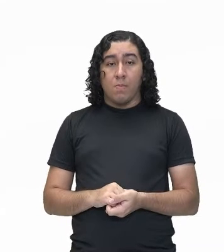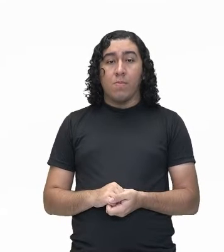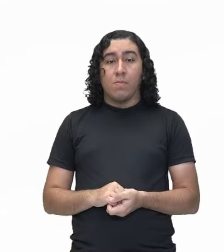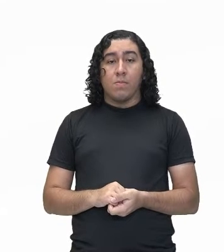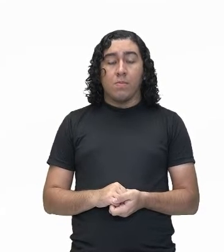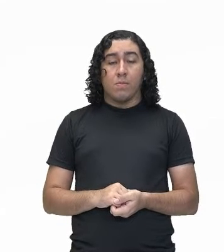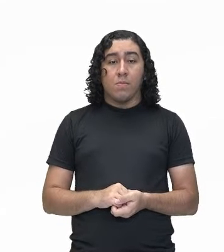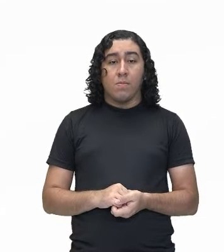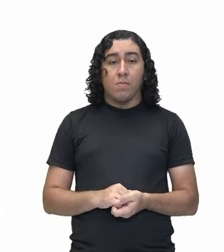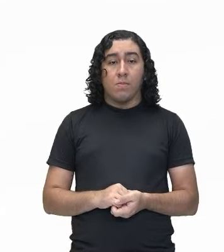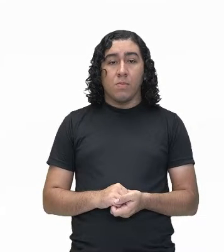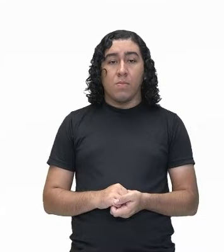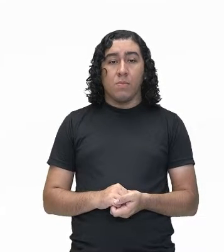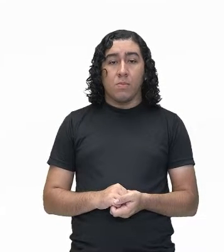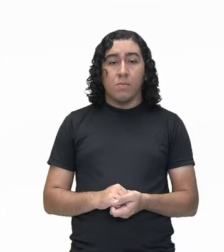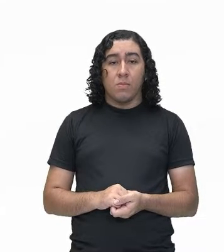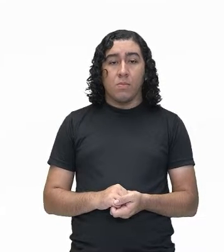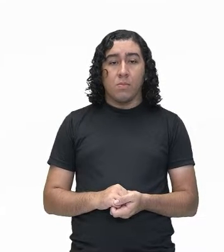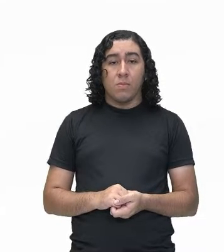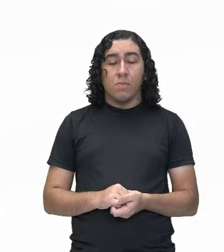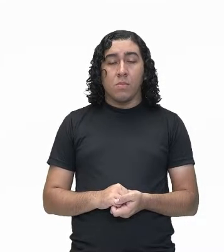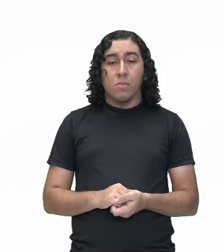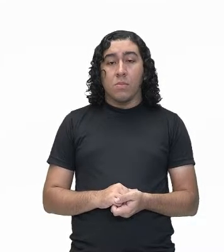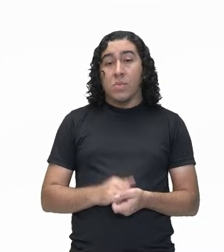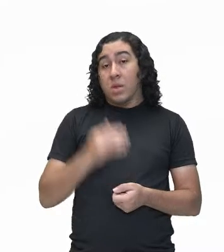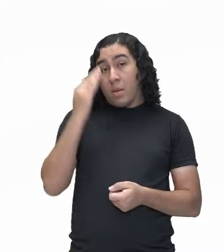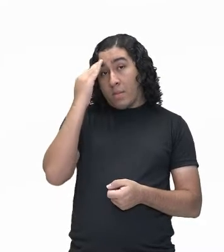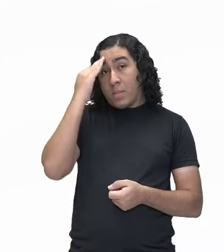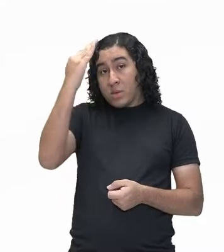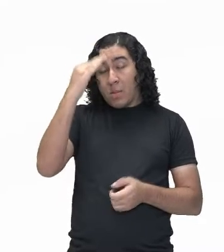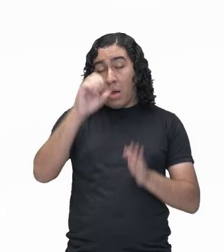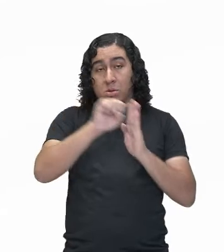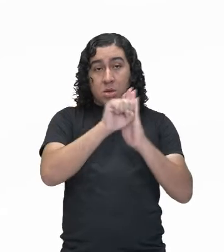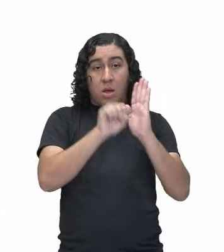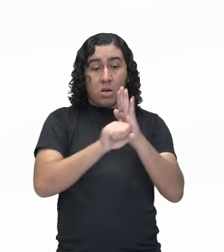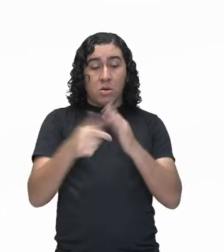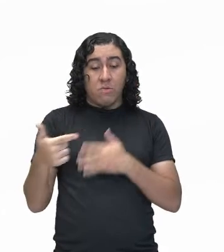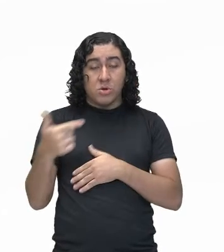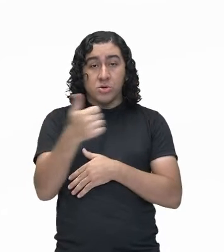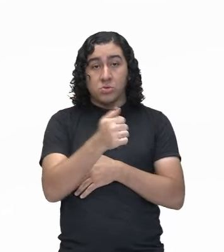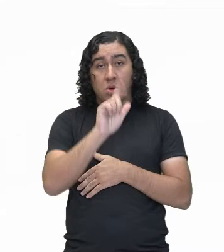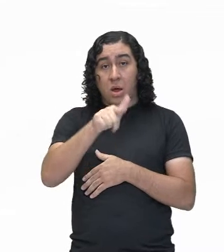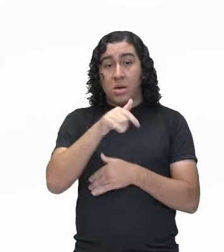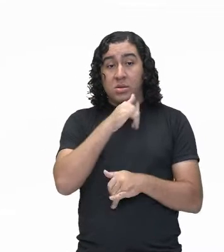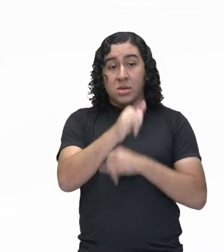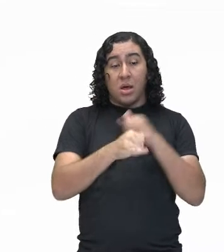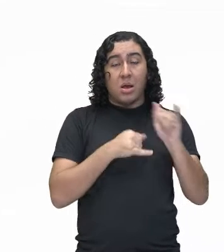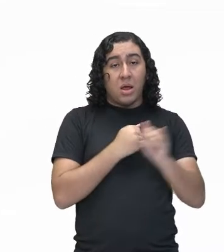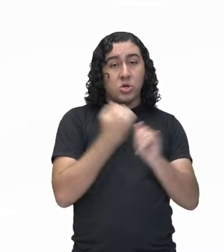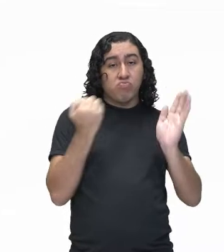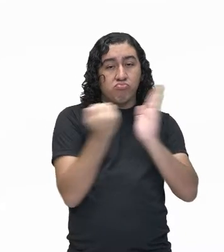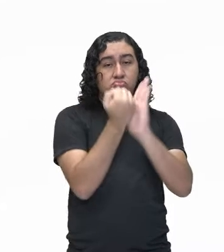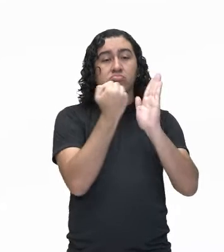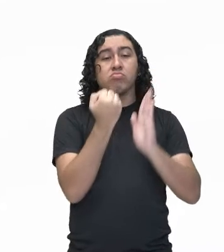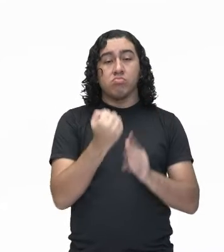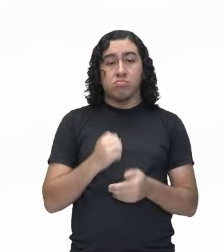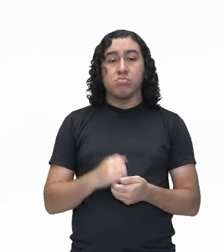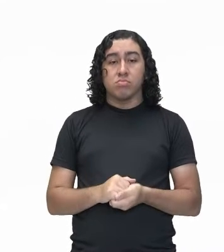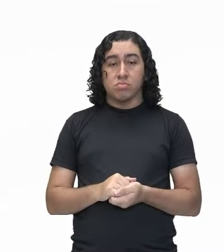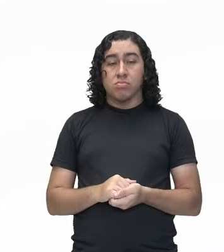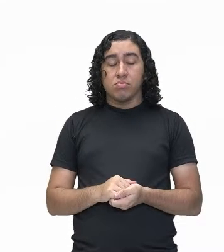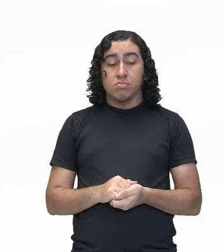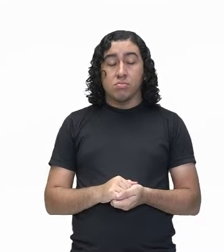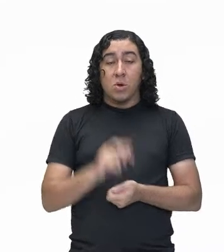maior símbolo do início do século XXI é a internet. Por meio